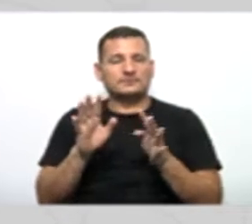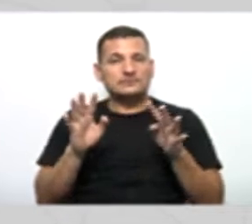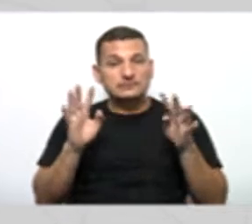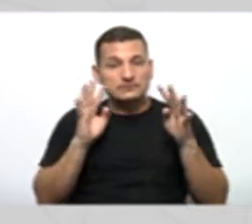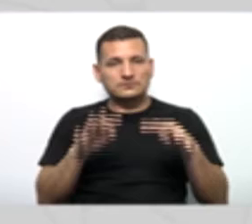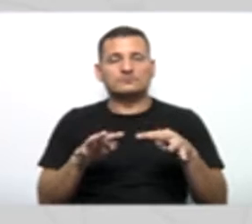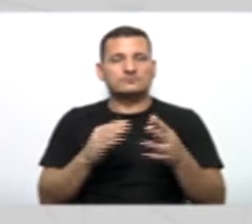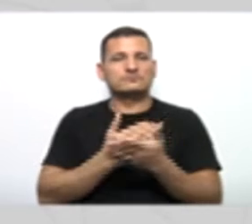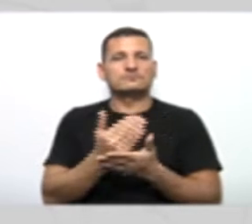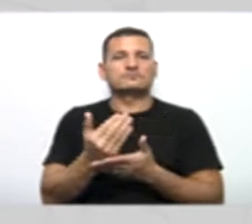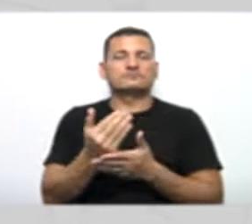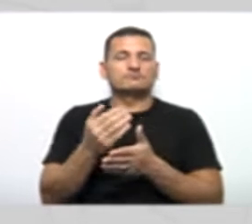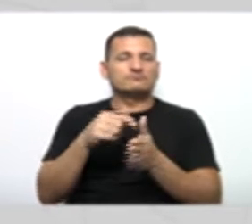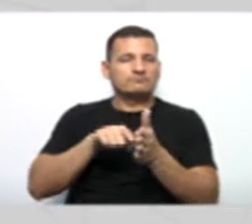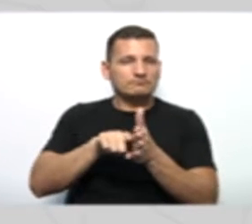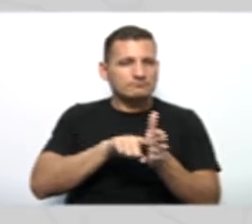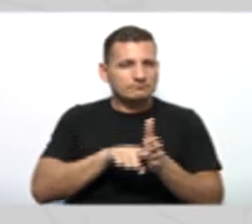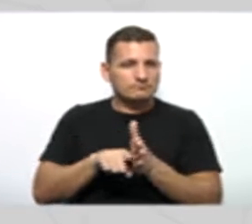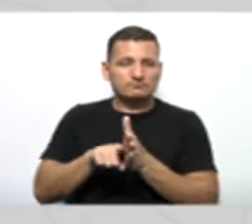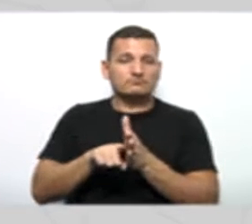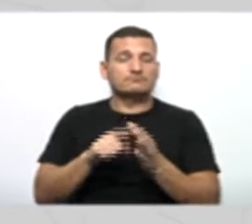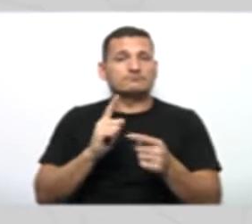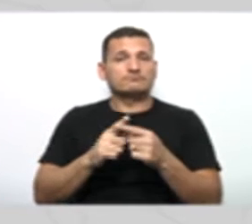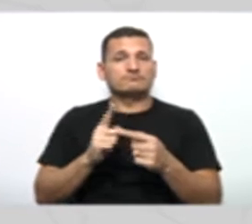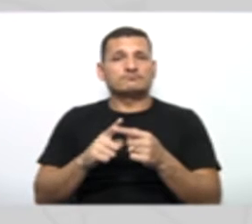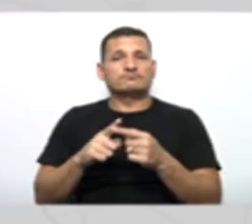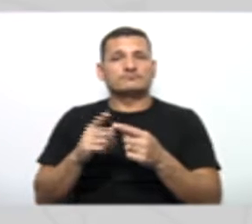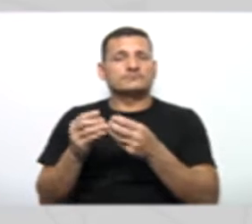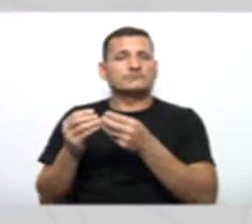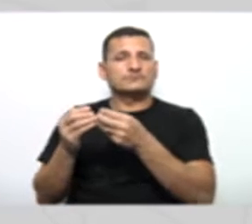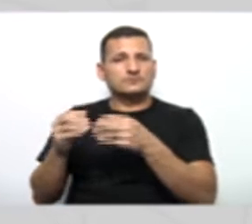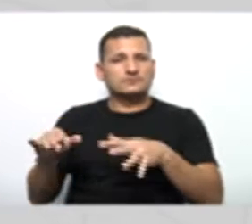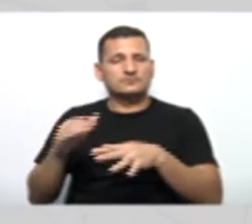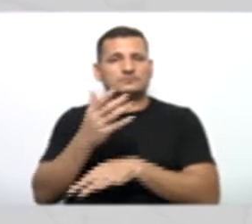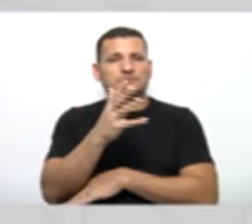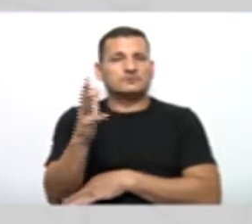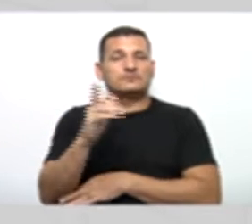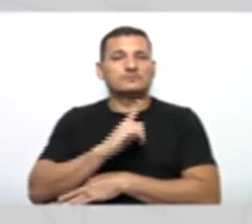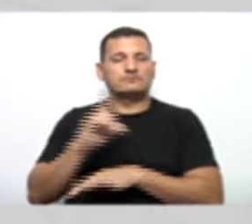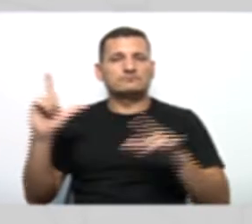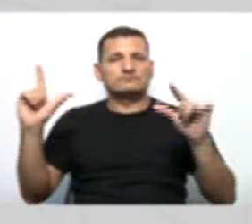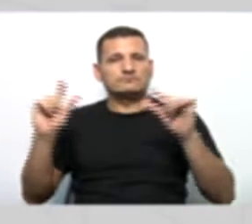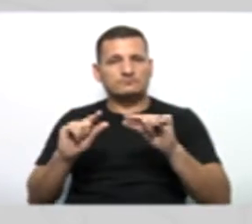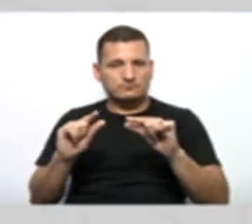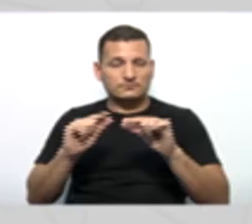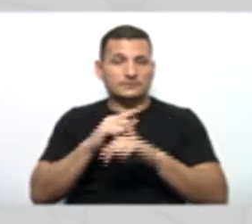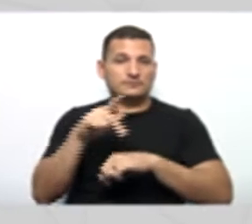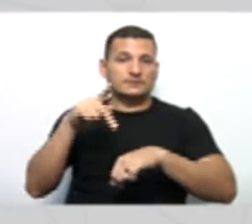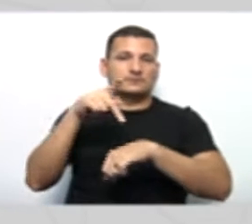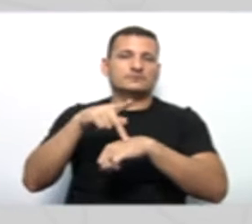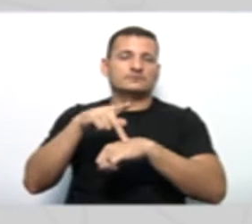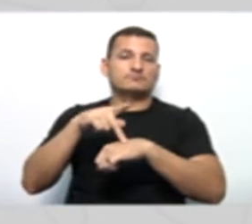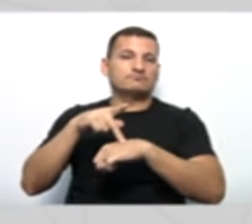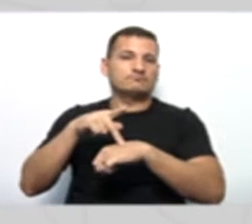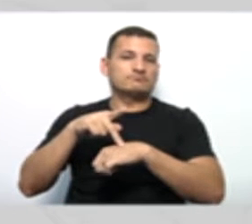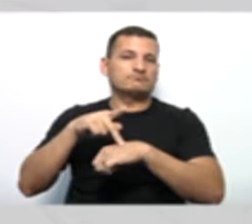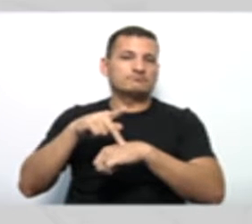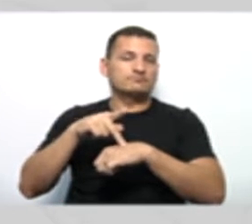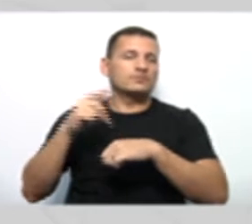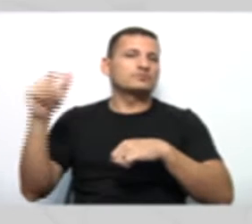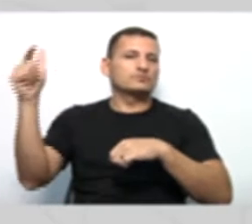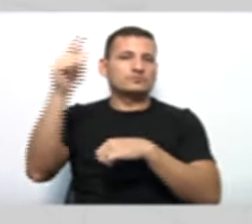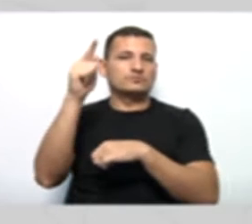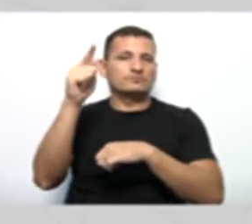fato, depois que a degradação ambiental teve redução nos países desenvolvidos, mas ela tem se intensificado nos